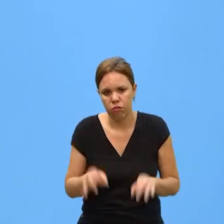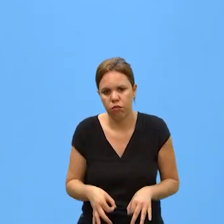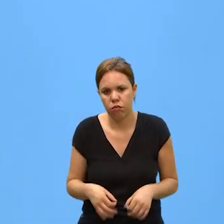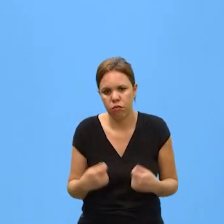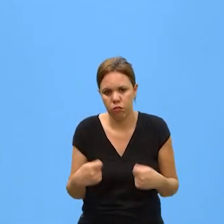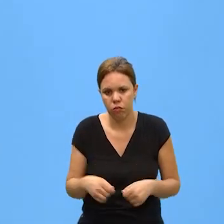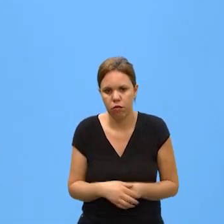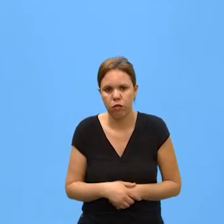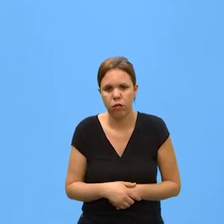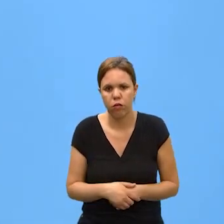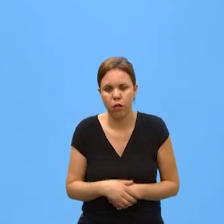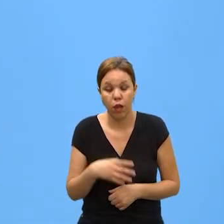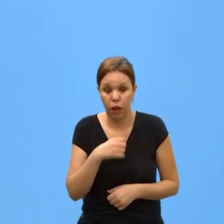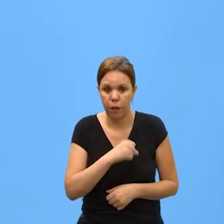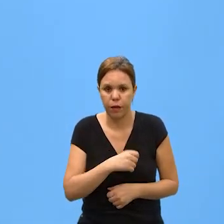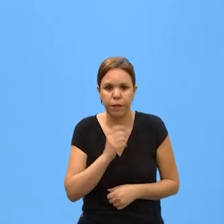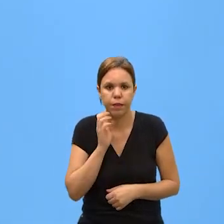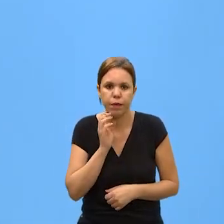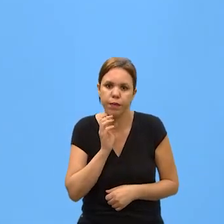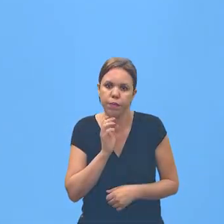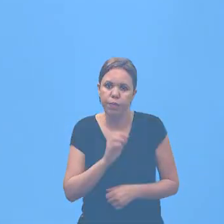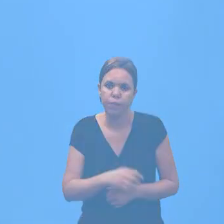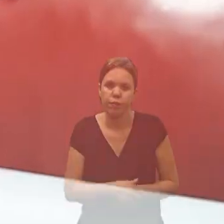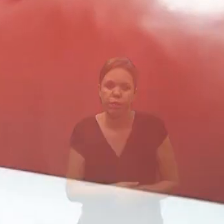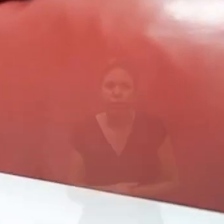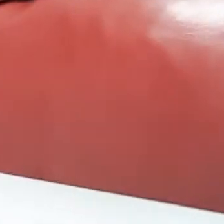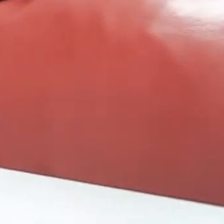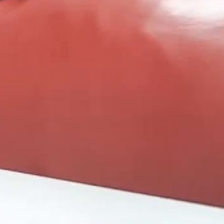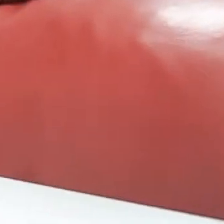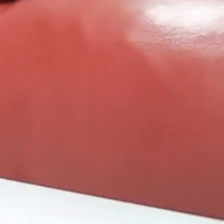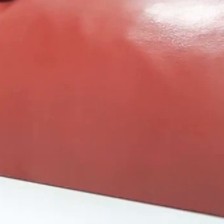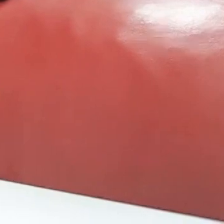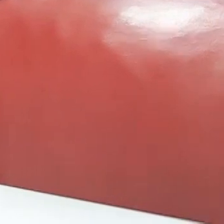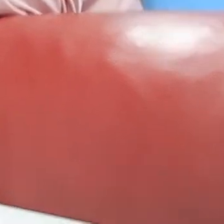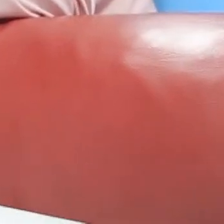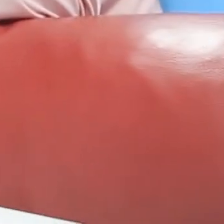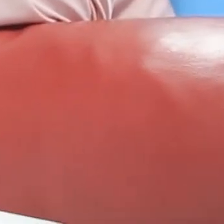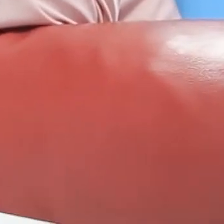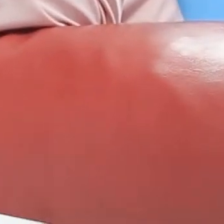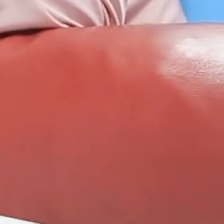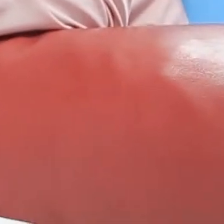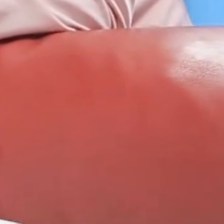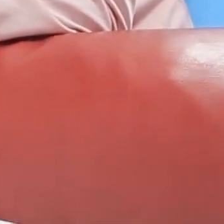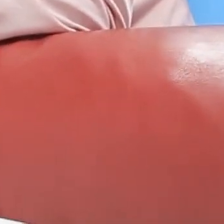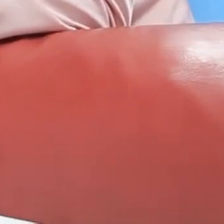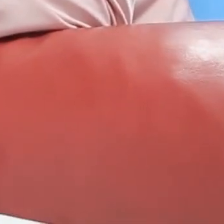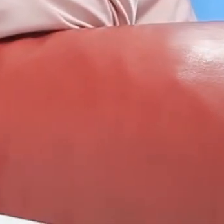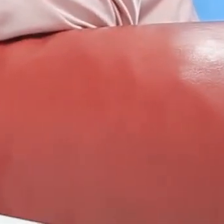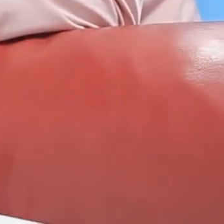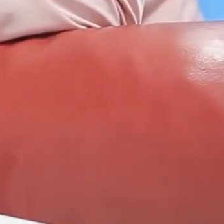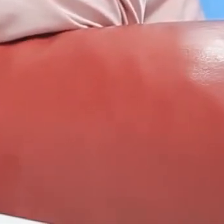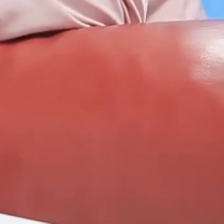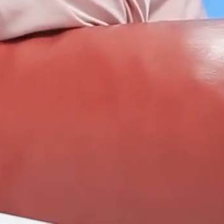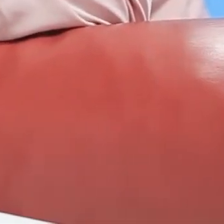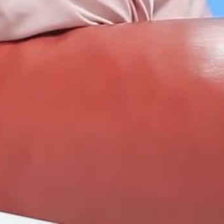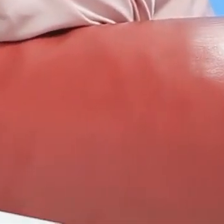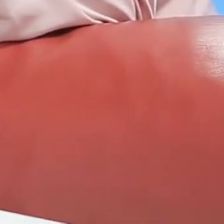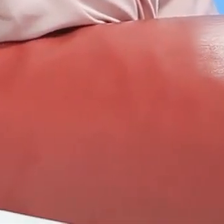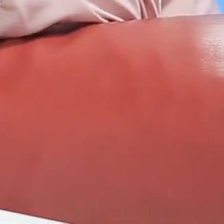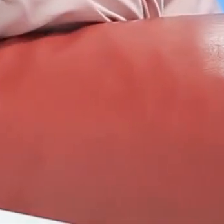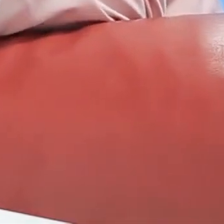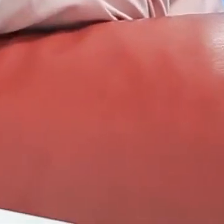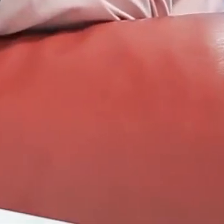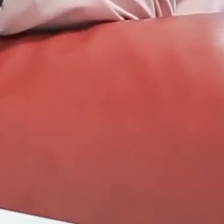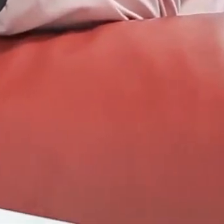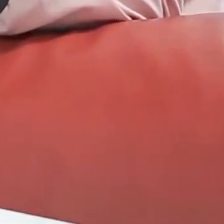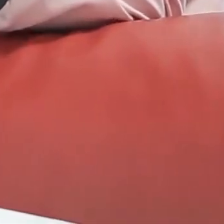diagnóstico certo, preciso e rápido. Então pega a girafa pra mim. Traz aqui